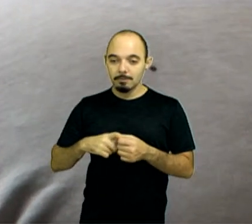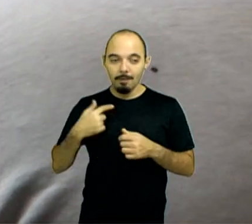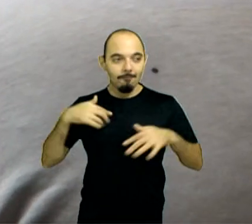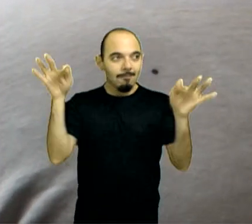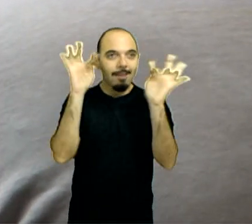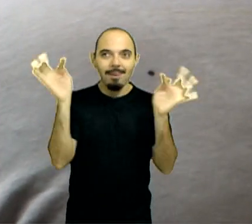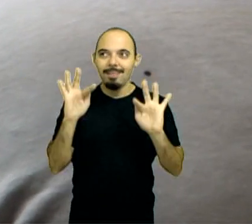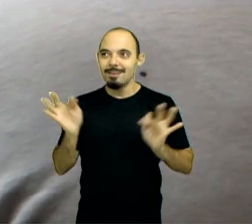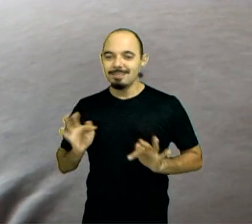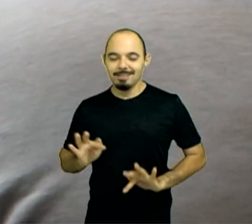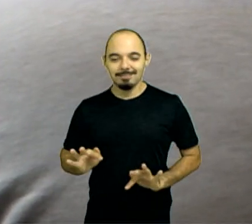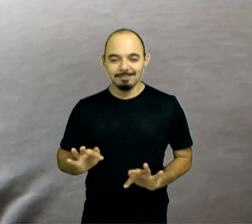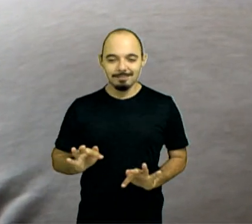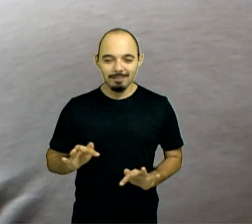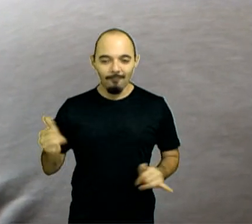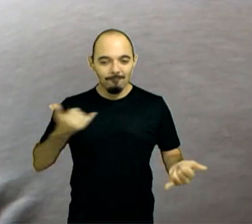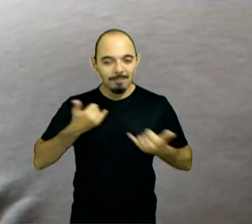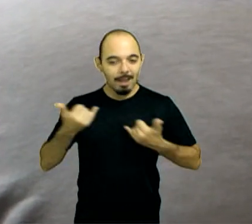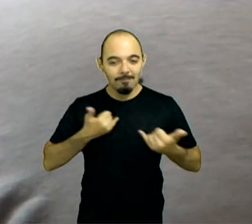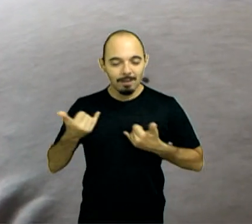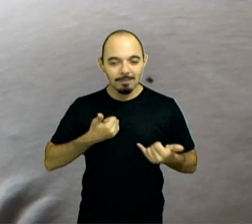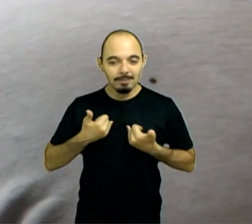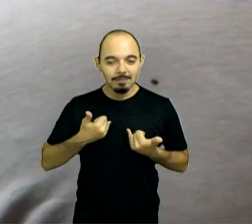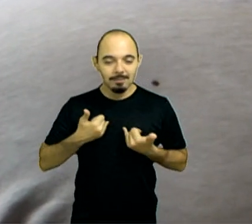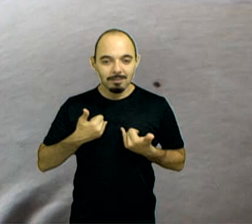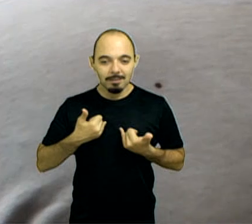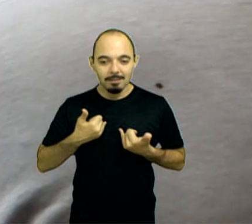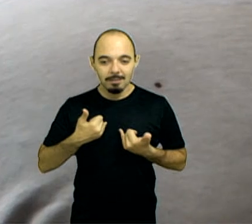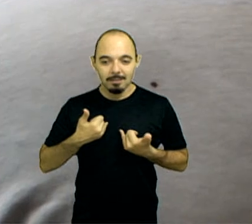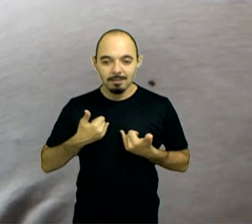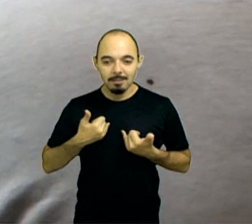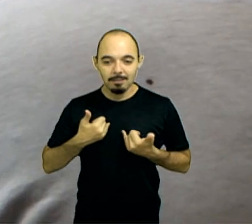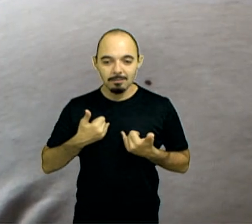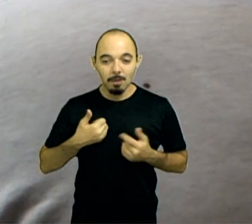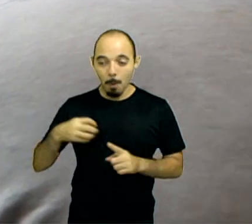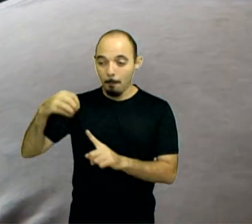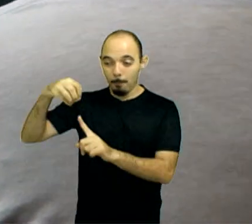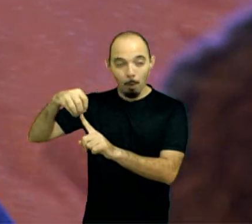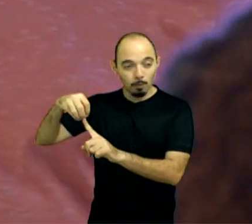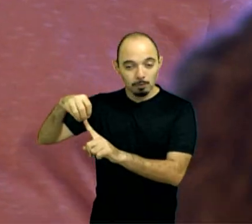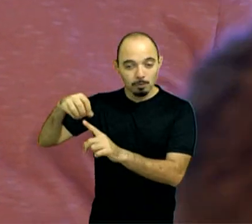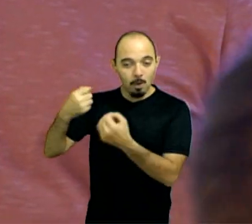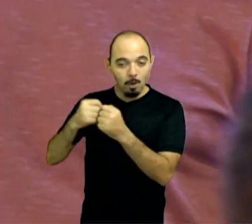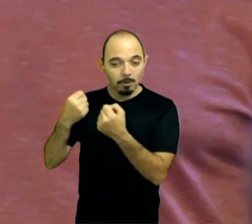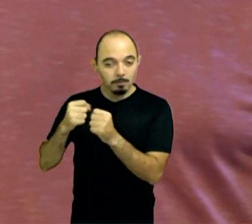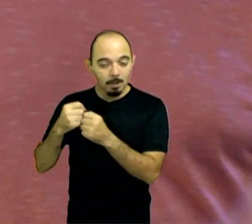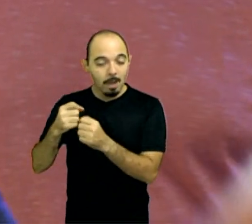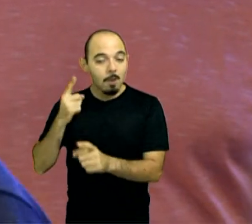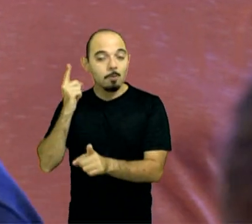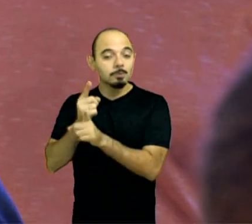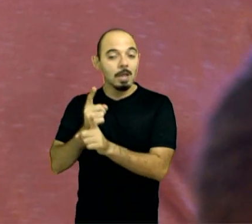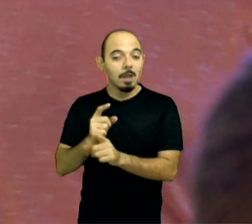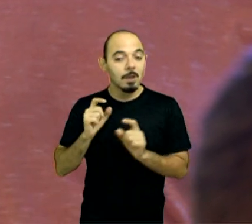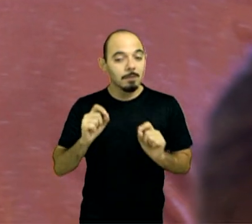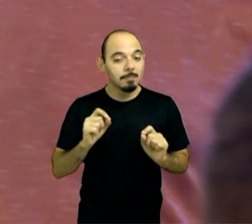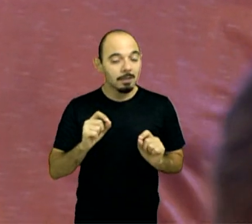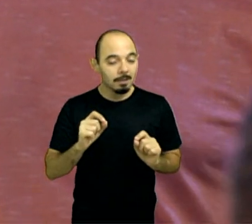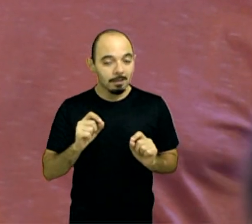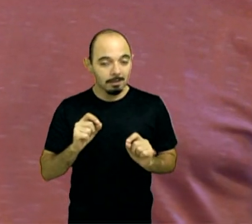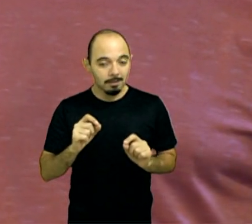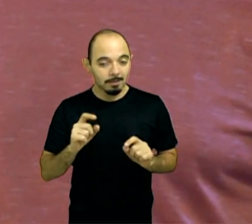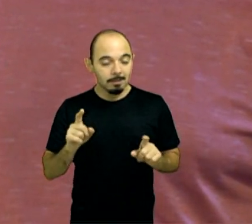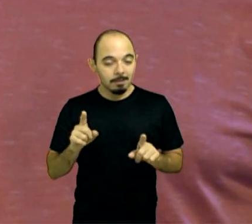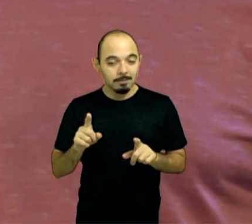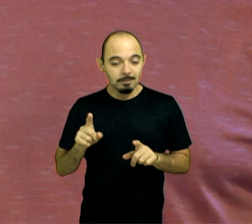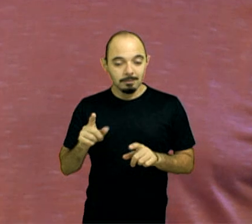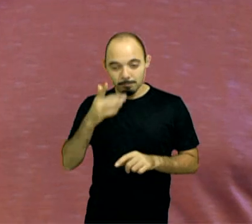aceitou a Jesus. Encontrei um camarada ali no ponto de ônibus. Comecei a falar de Jesus para ele. Ele voltava tão animado. Ele não percebia que ele estava